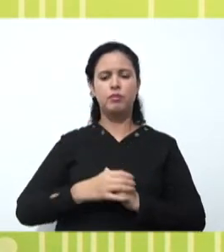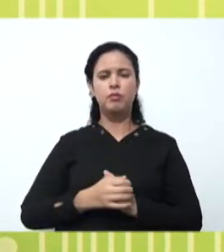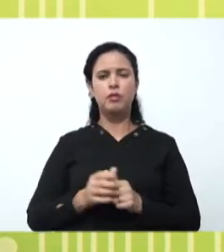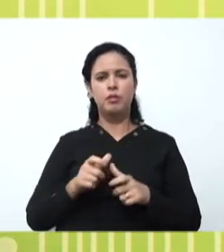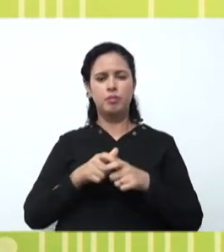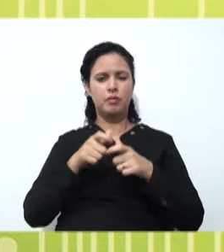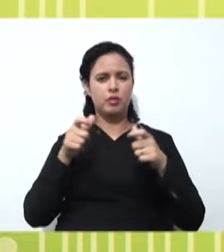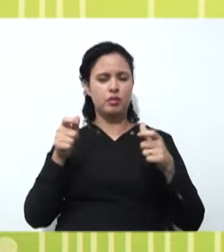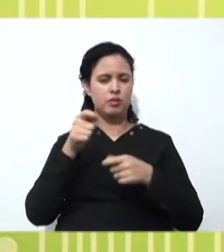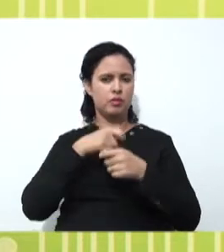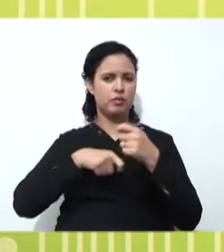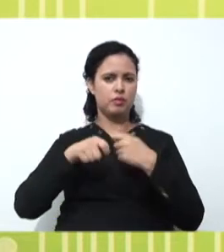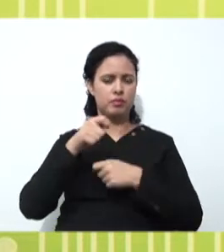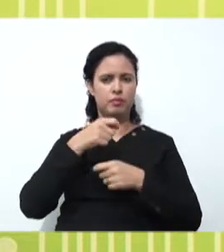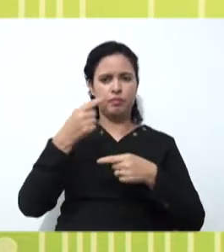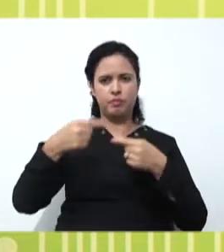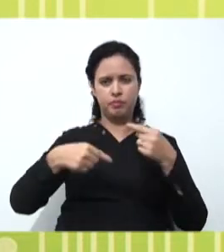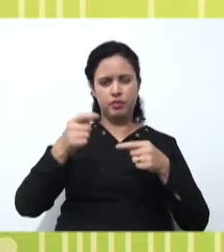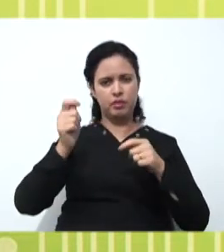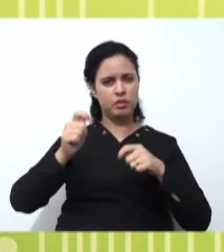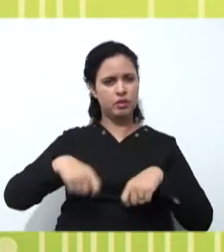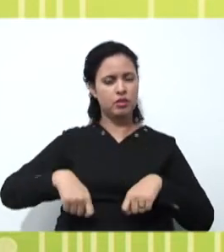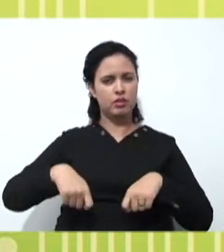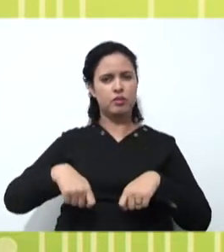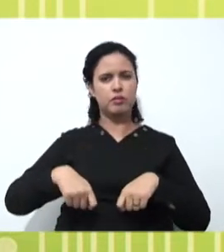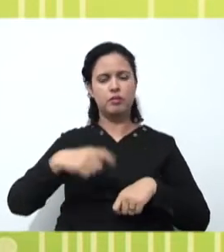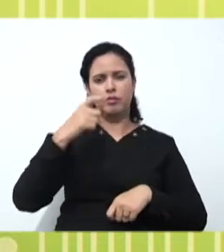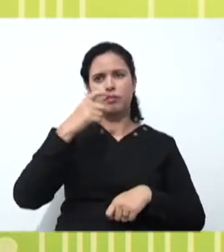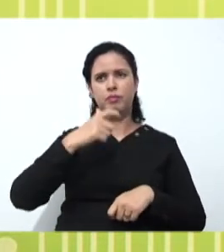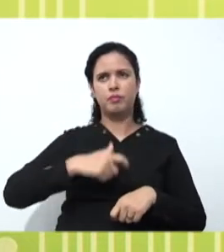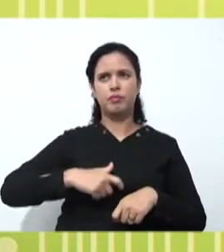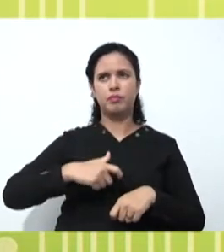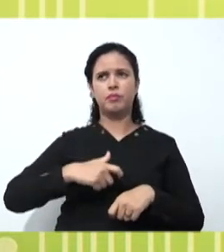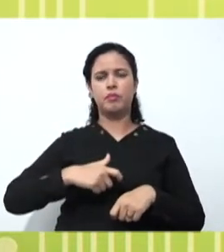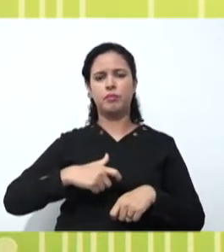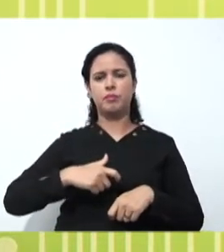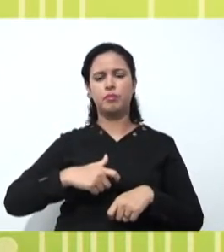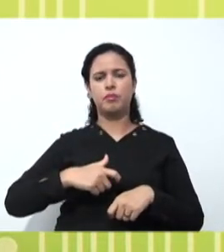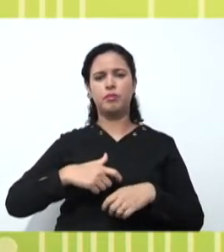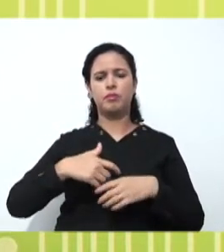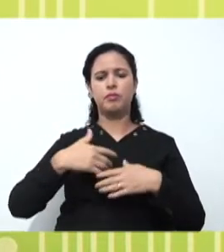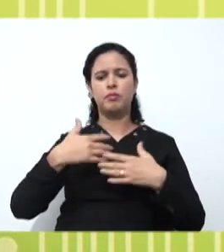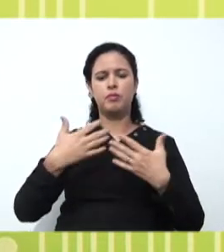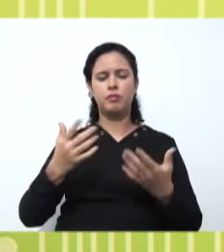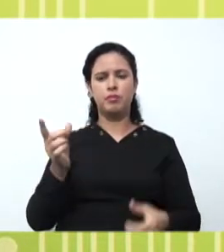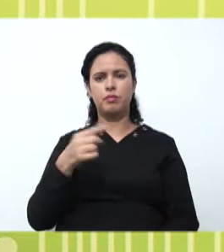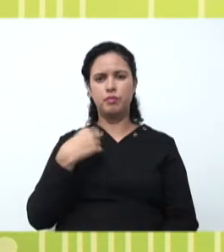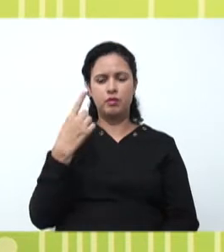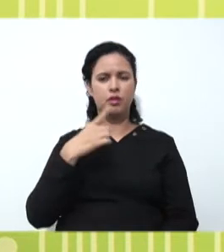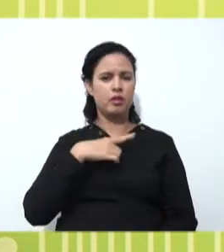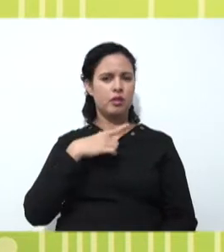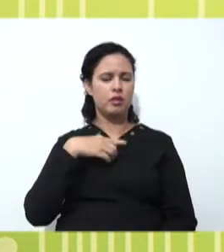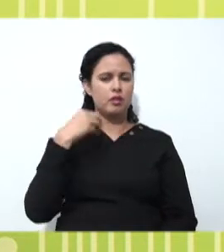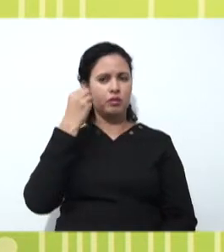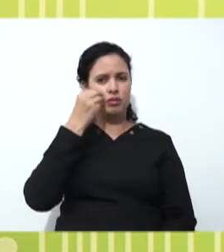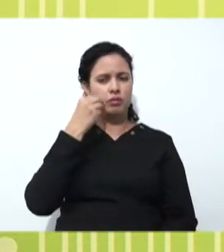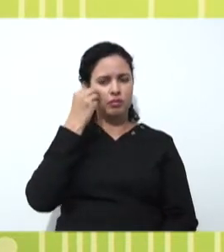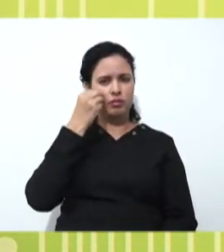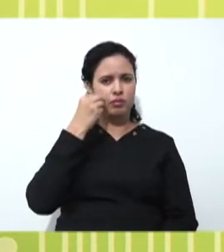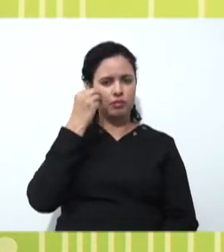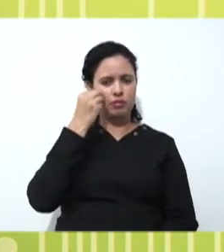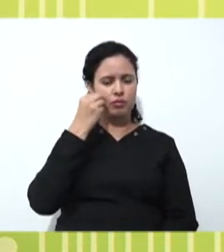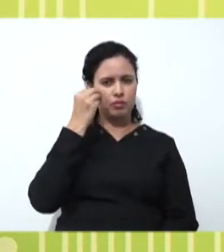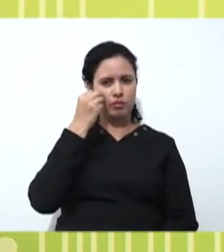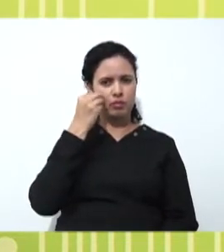macroeconômico, a política ela é favorável para isso, é um perfil microeconômico, a gente tem experiências vivenciadas